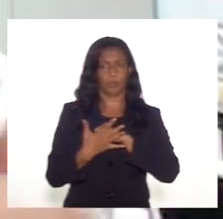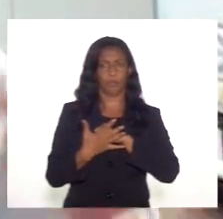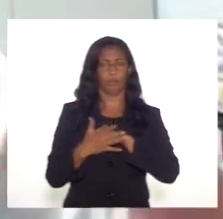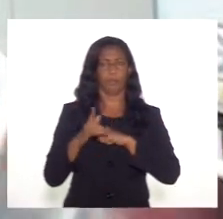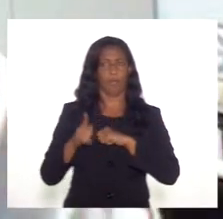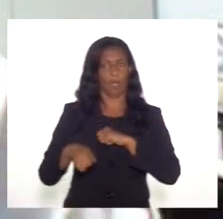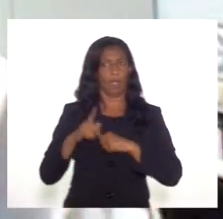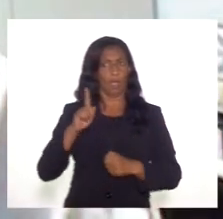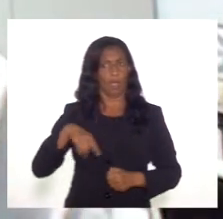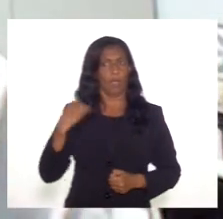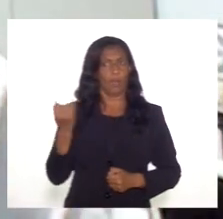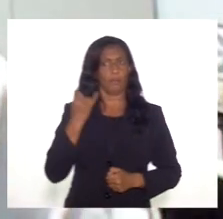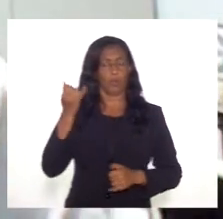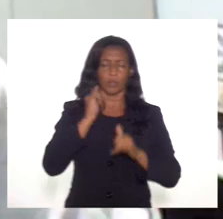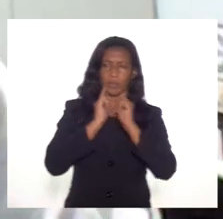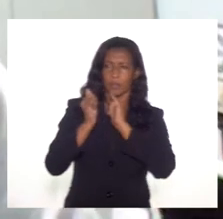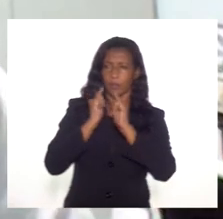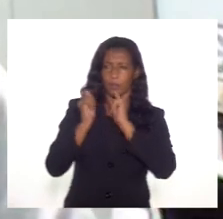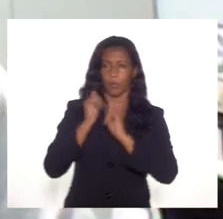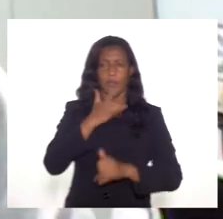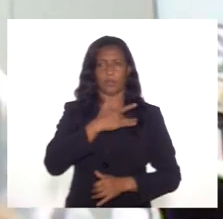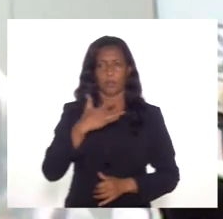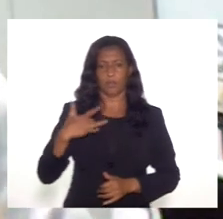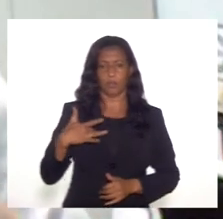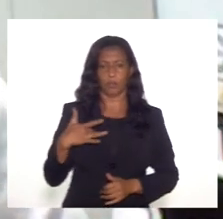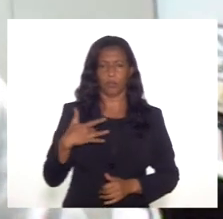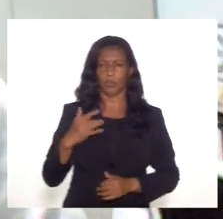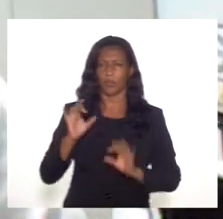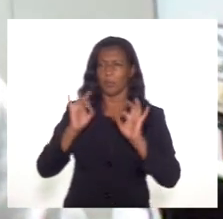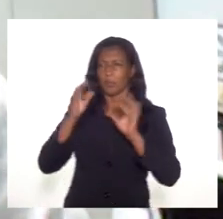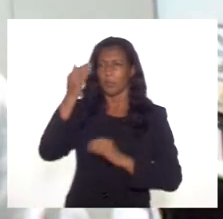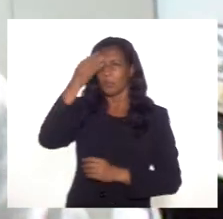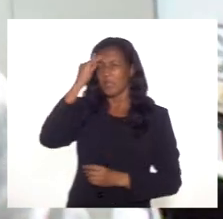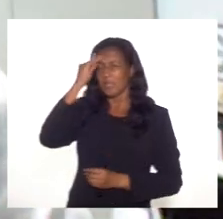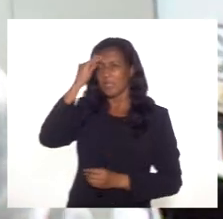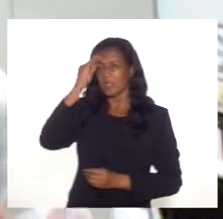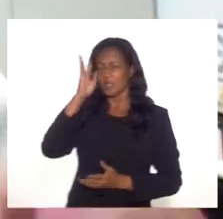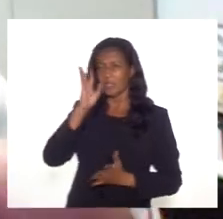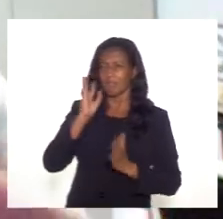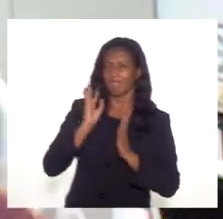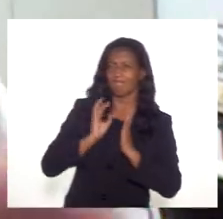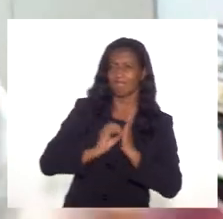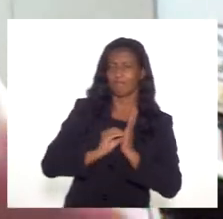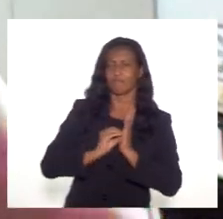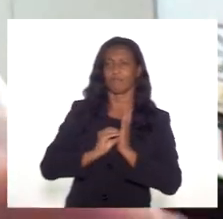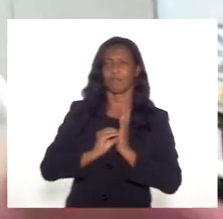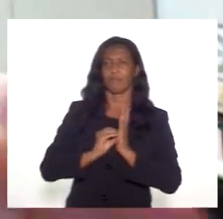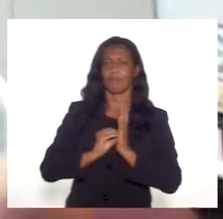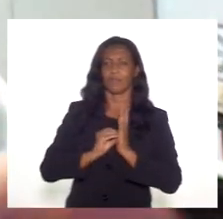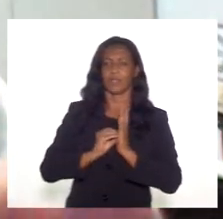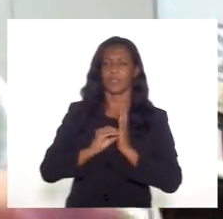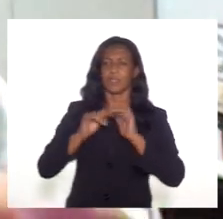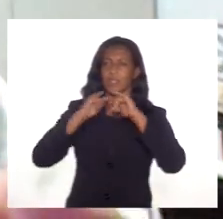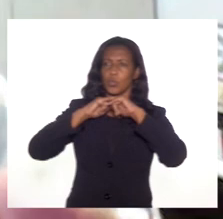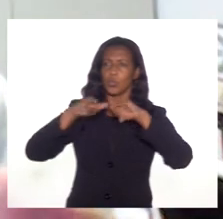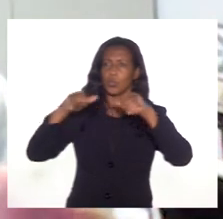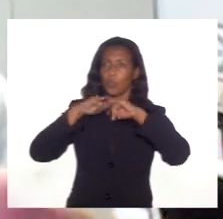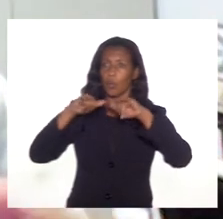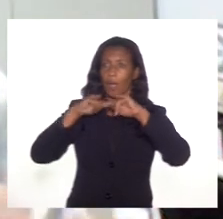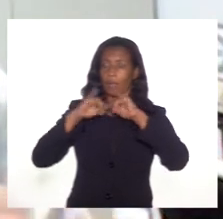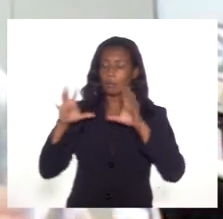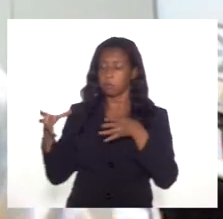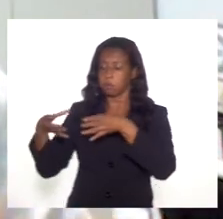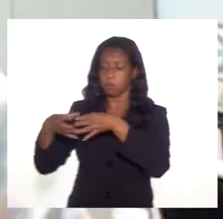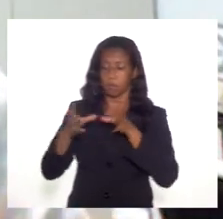política muito importante de informação e saúde, mas eu não entendi se ele incorporou essa questão de ser divulgado por categoria.